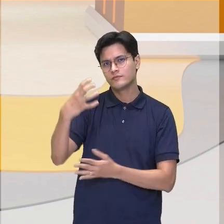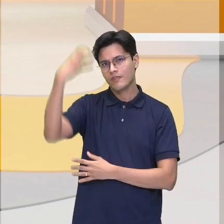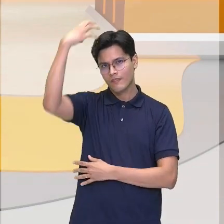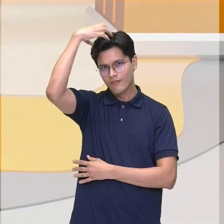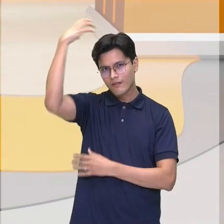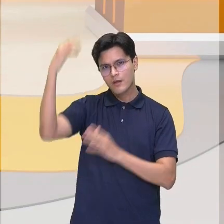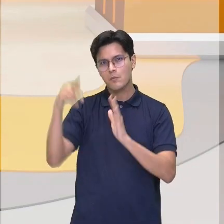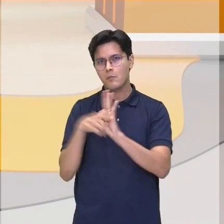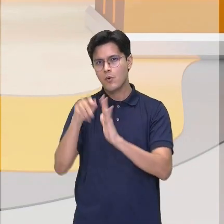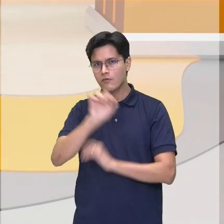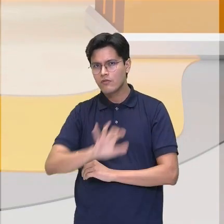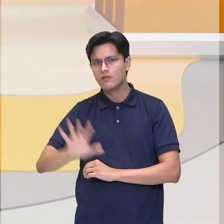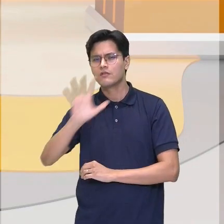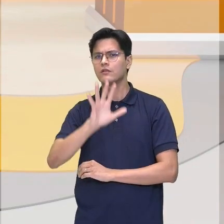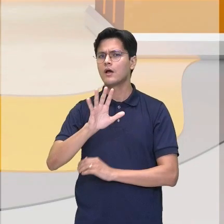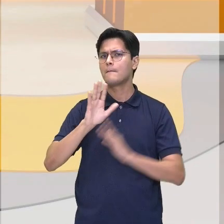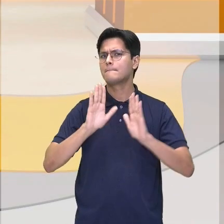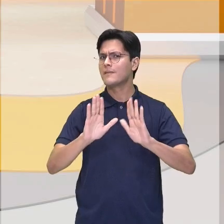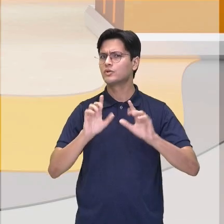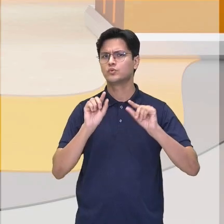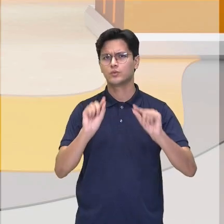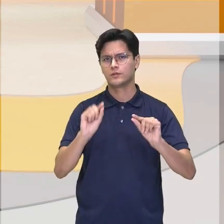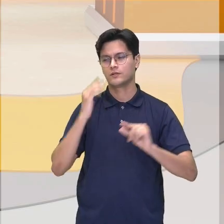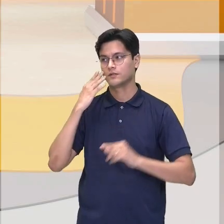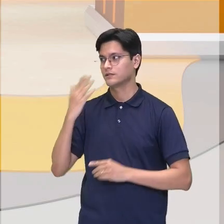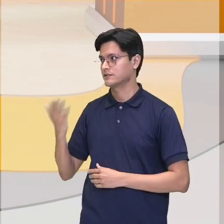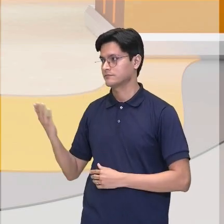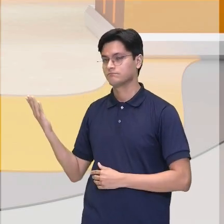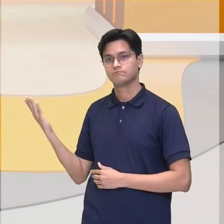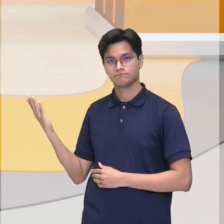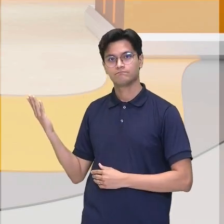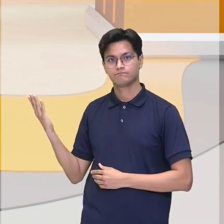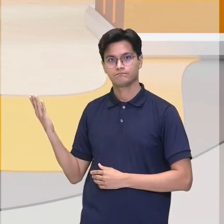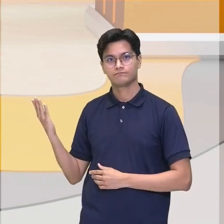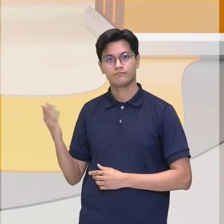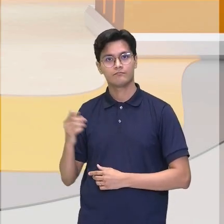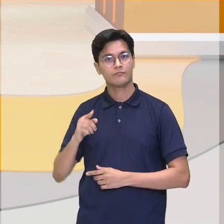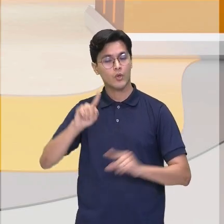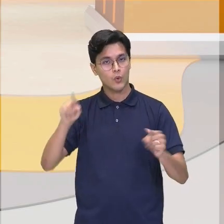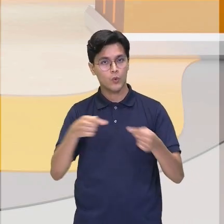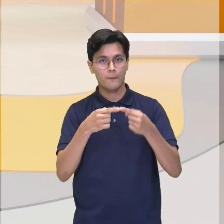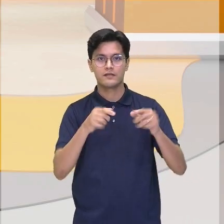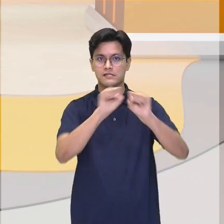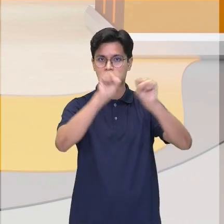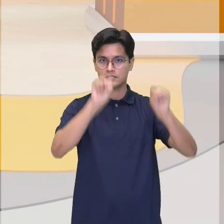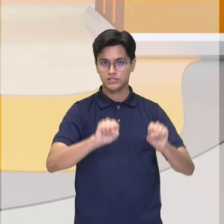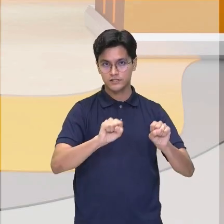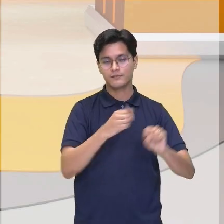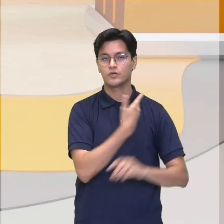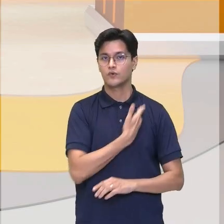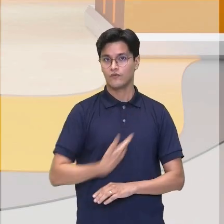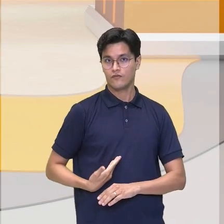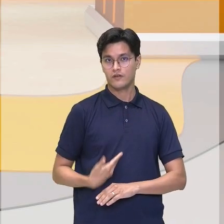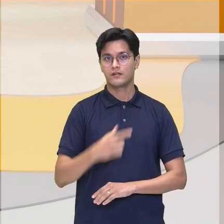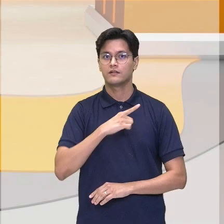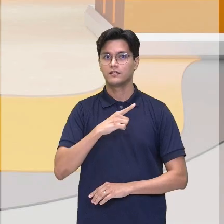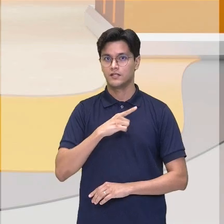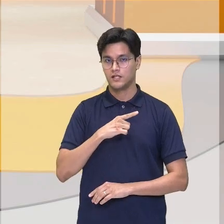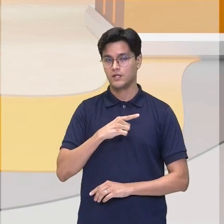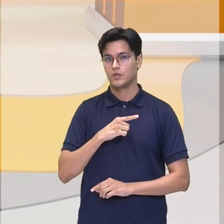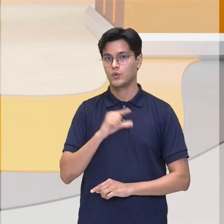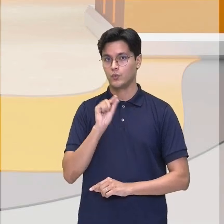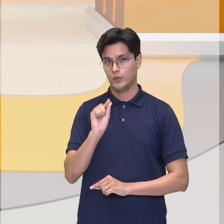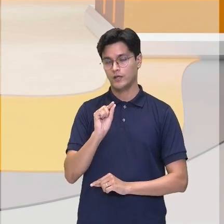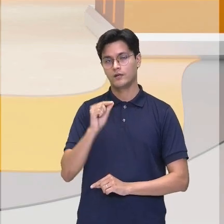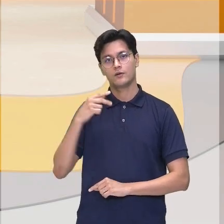monarquias nacionais, certo? Monarquias nacionais eram sistemas de governo em que há a centralização